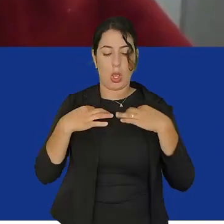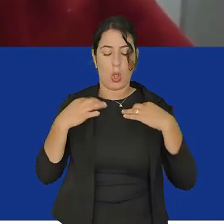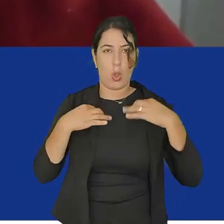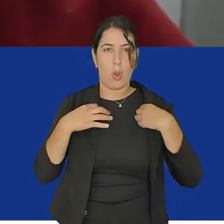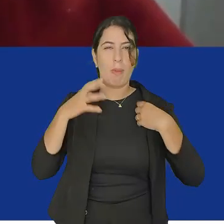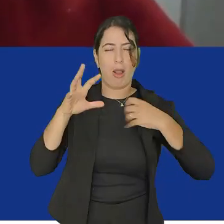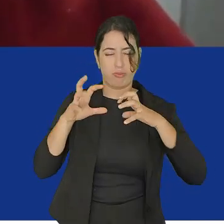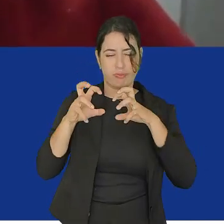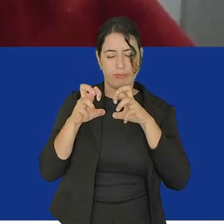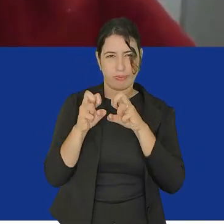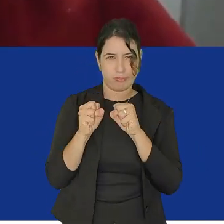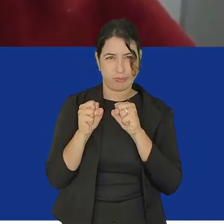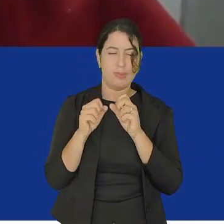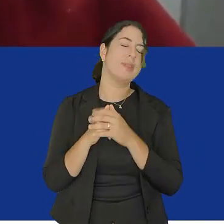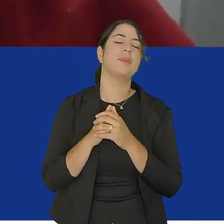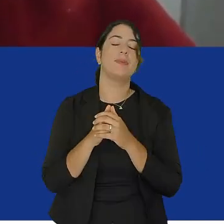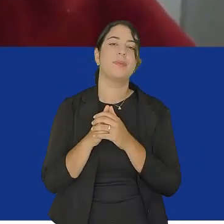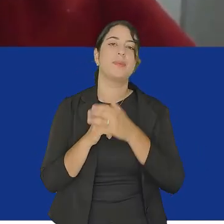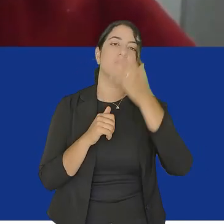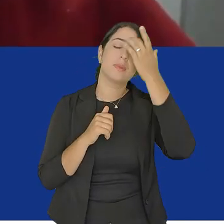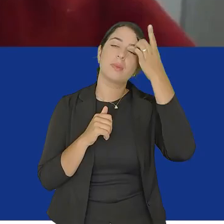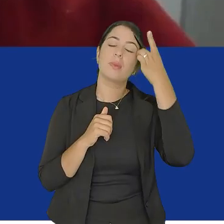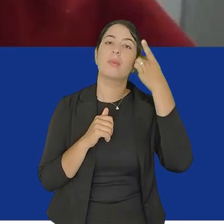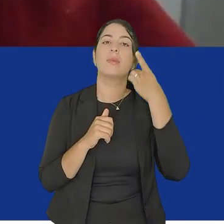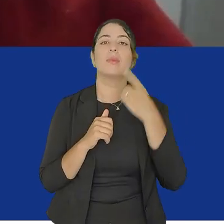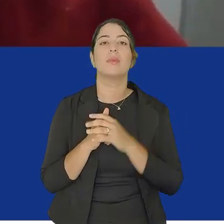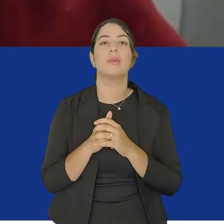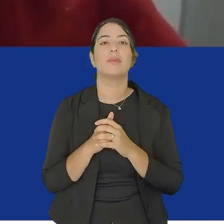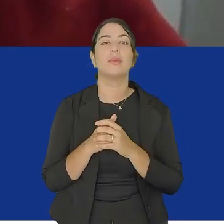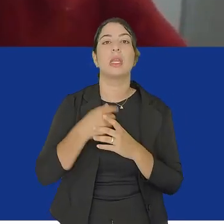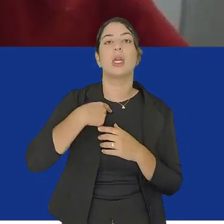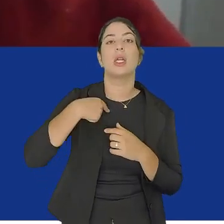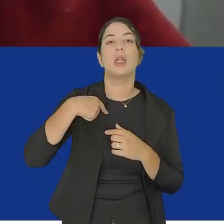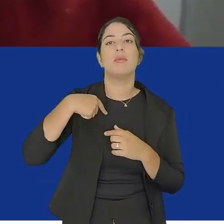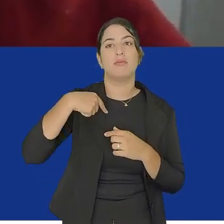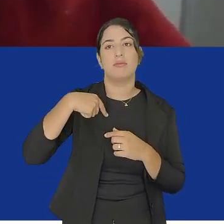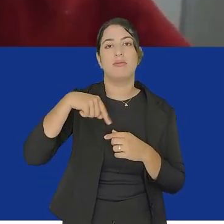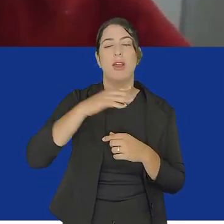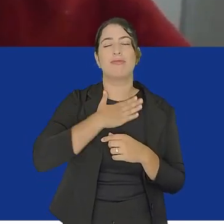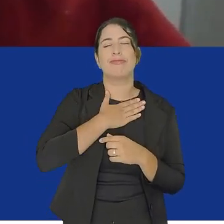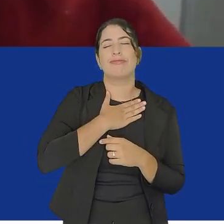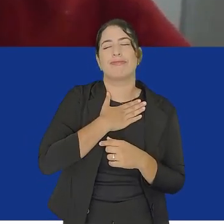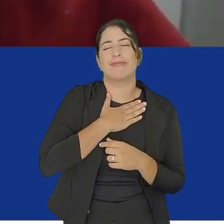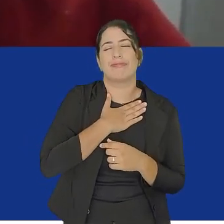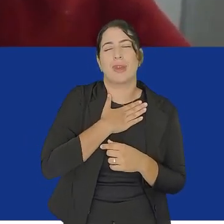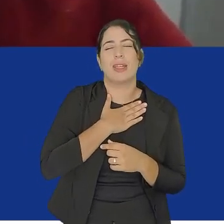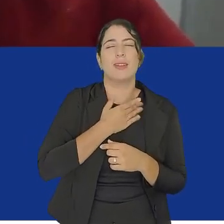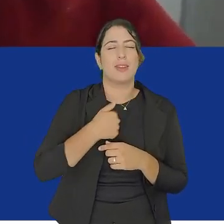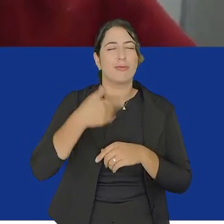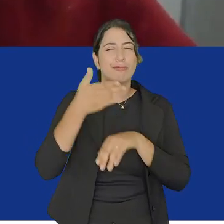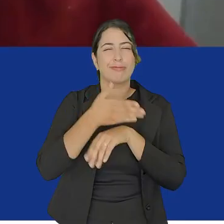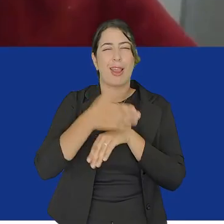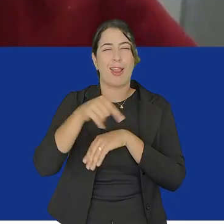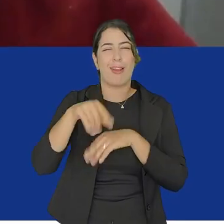nosso fundo aqui, né? É, a, é um prazer para mim poder participar